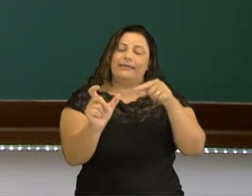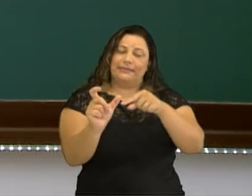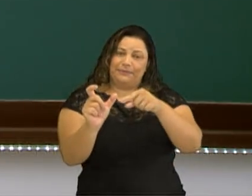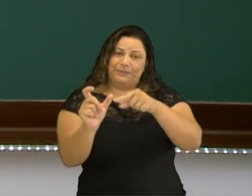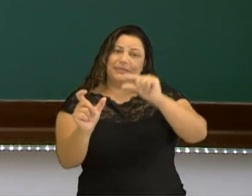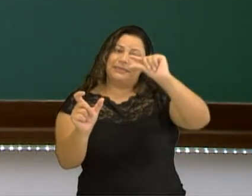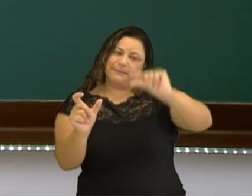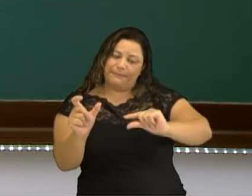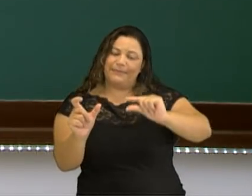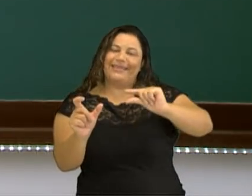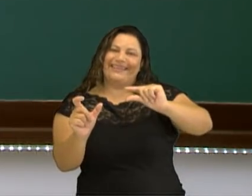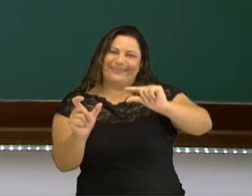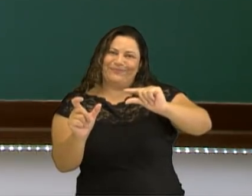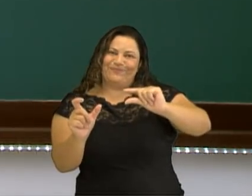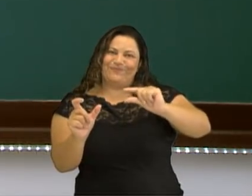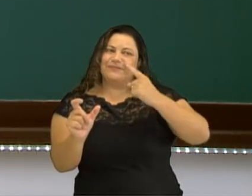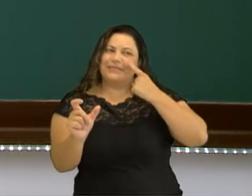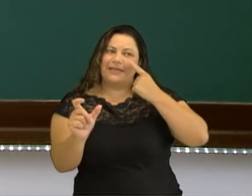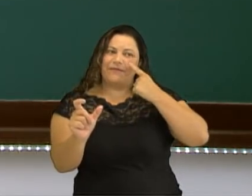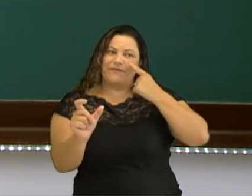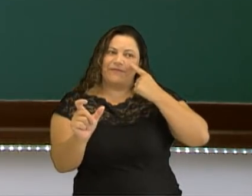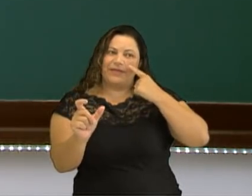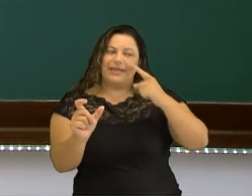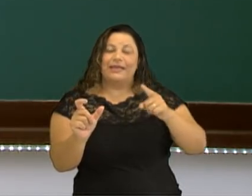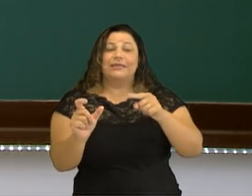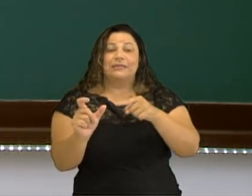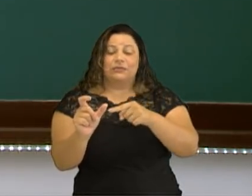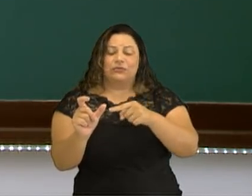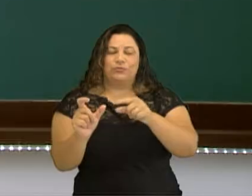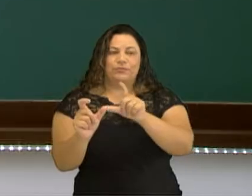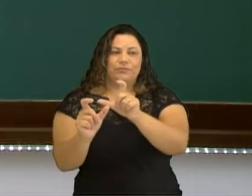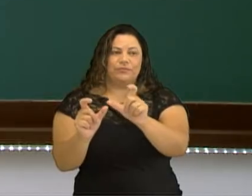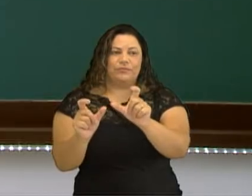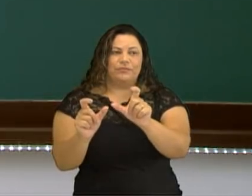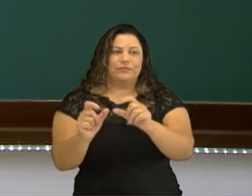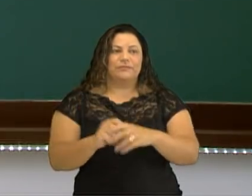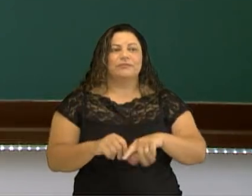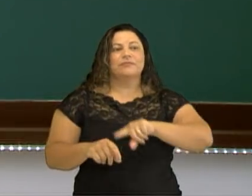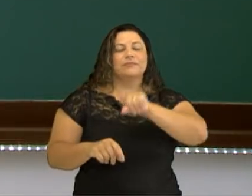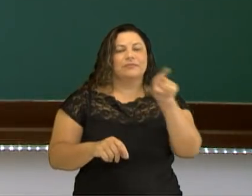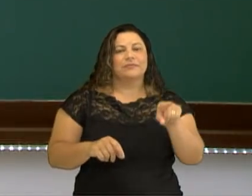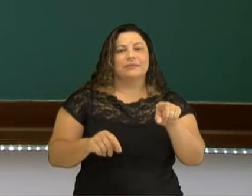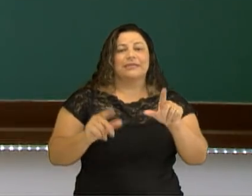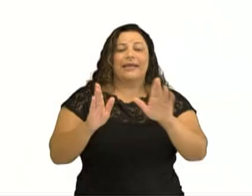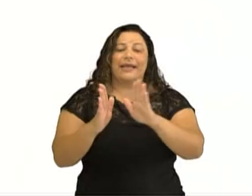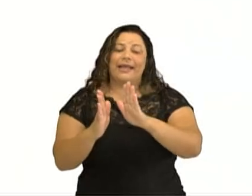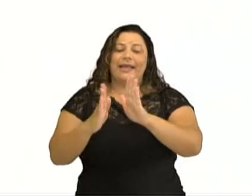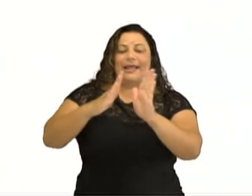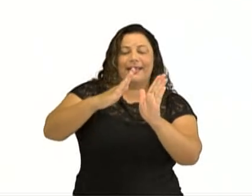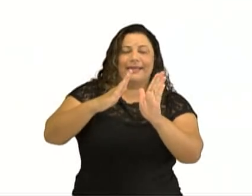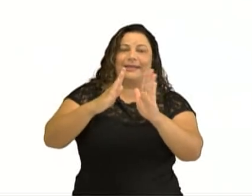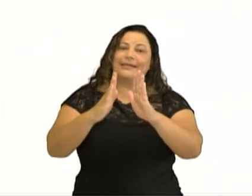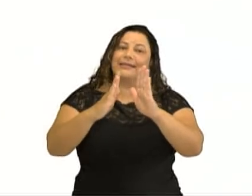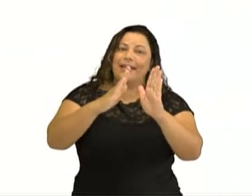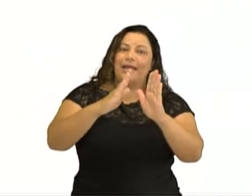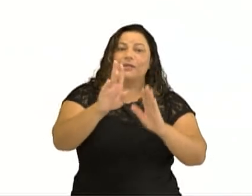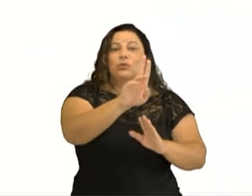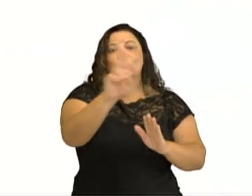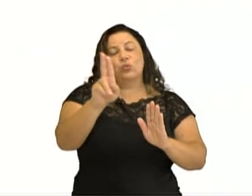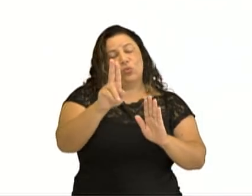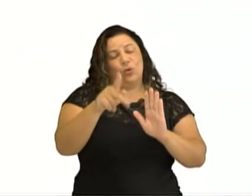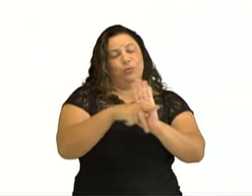Homo sapiens. Estão vendo que aqui, ó, é a única parte que está destacada em itálico? Porque é o nome